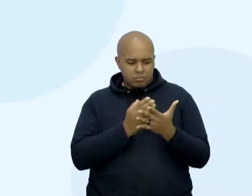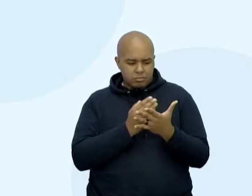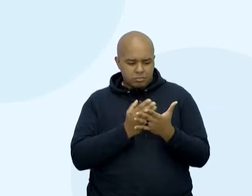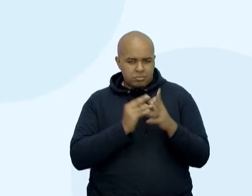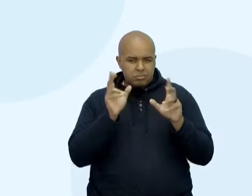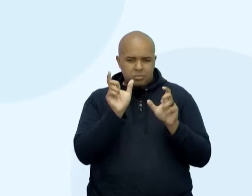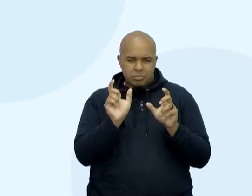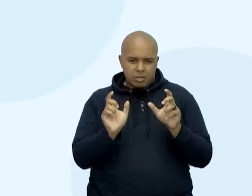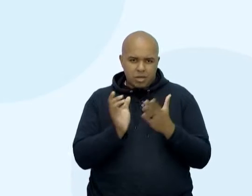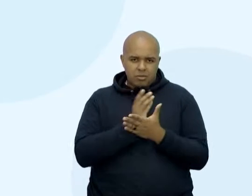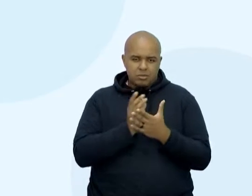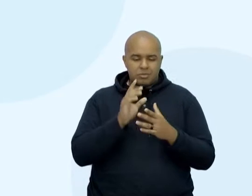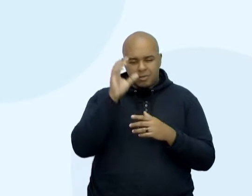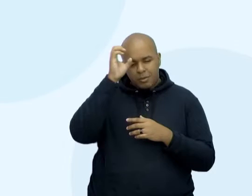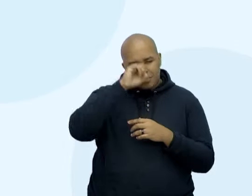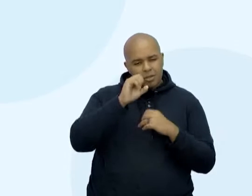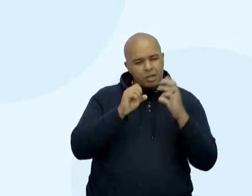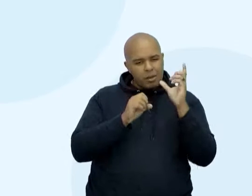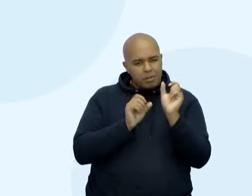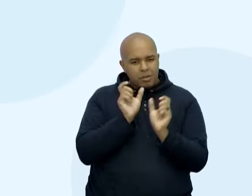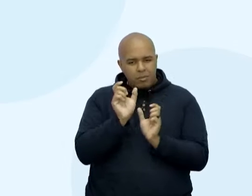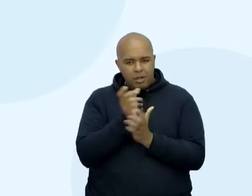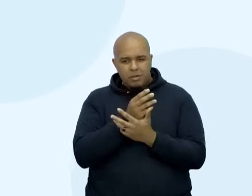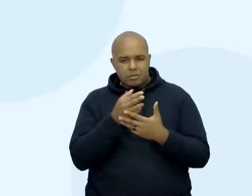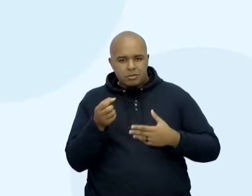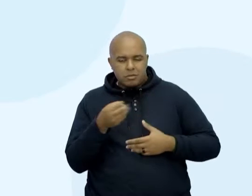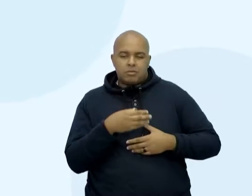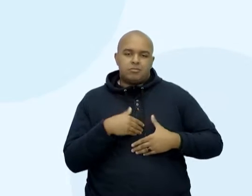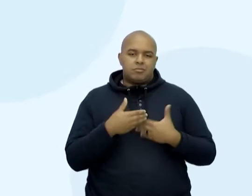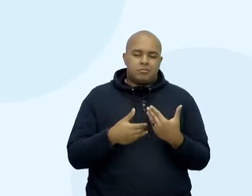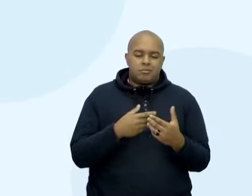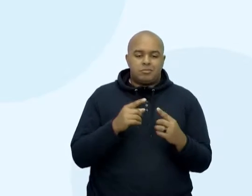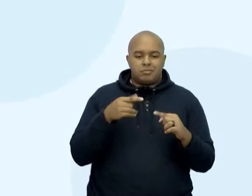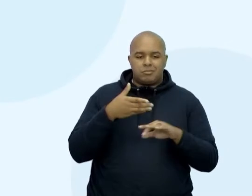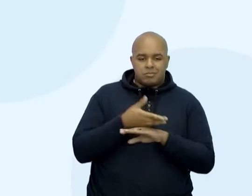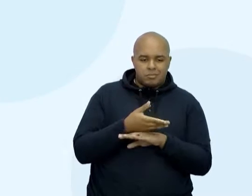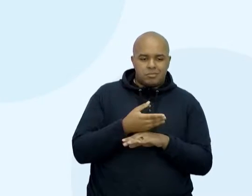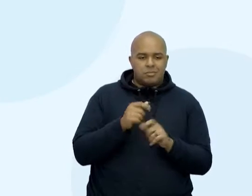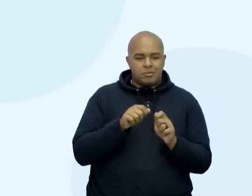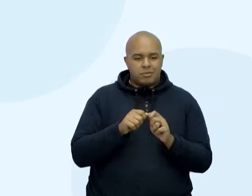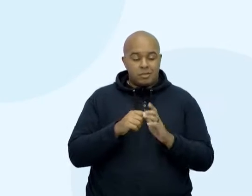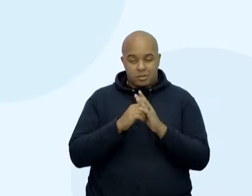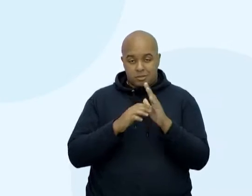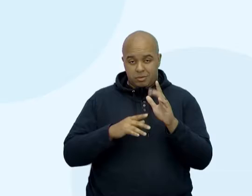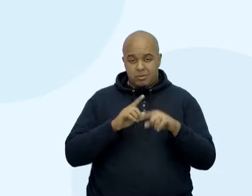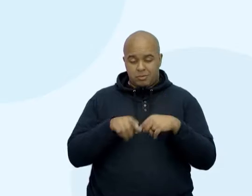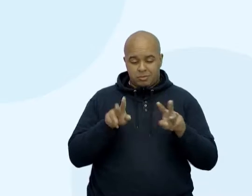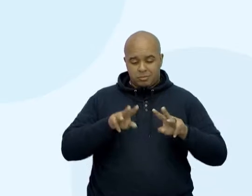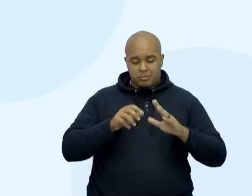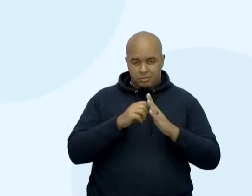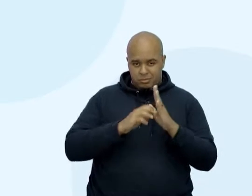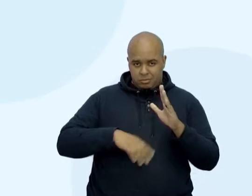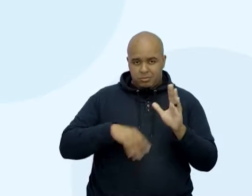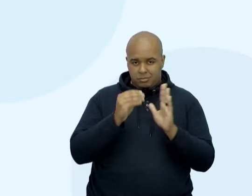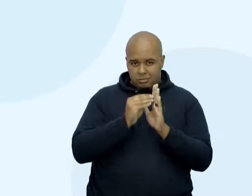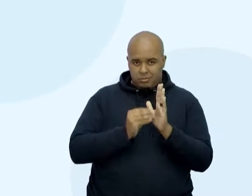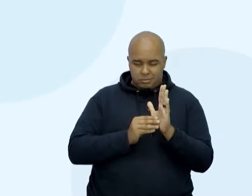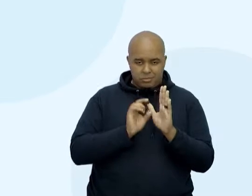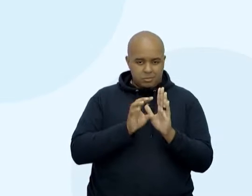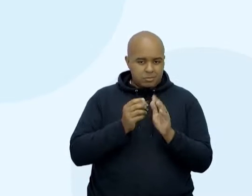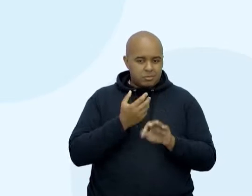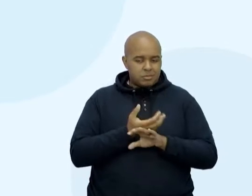os termos que vocês vão aprendendo aí ao longo das aulas, acessar e realizar as tarefas dos